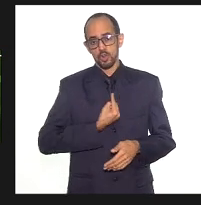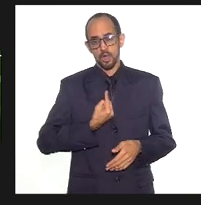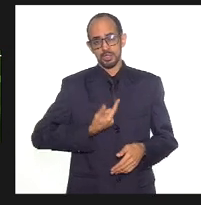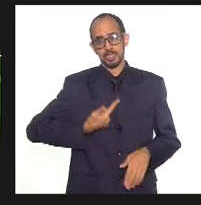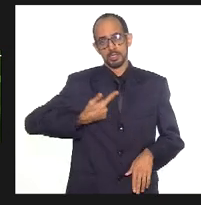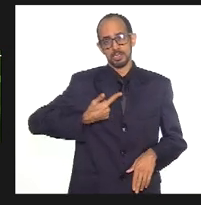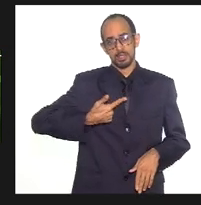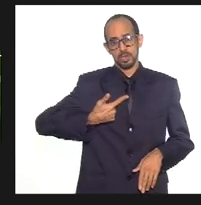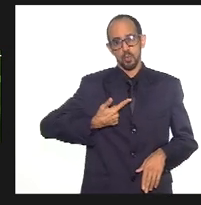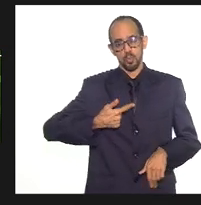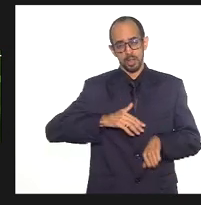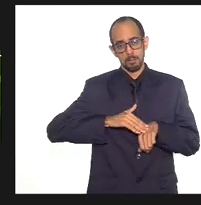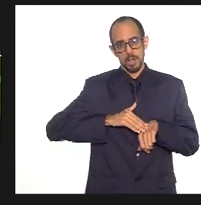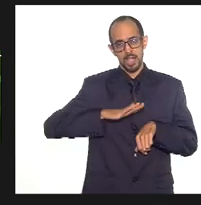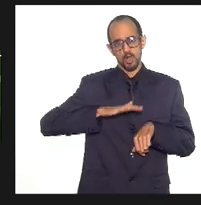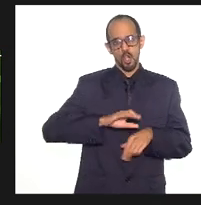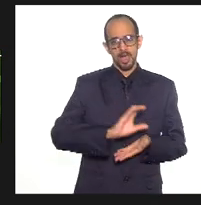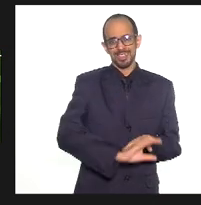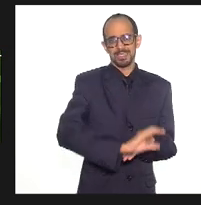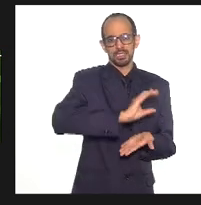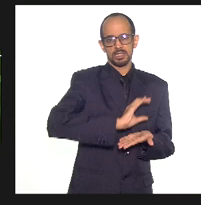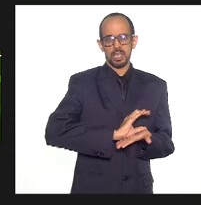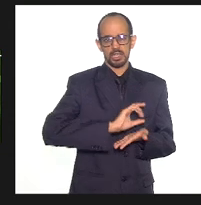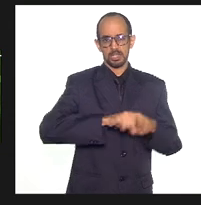do ICMS, é